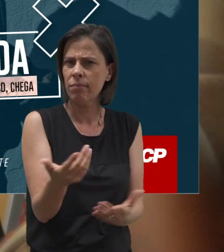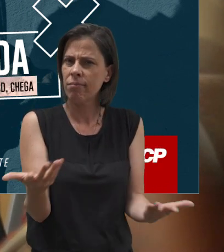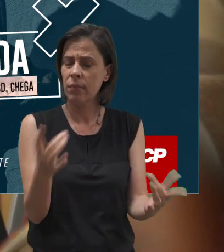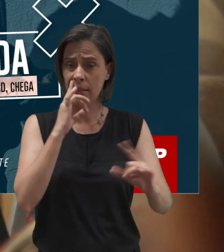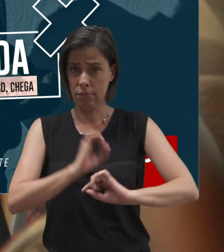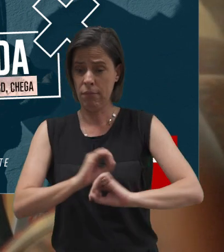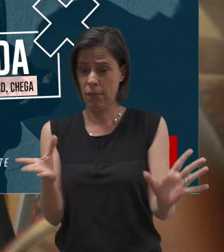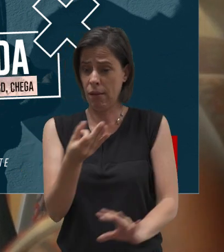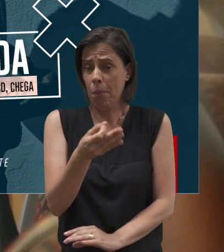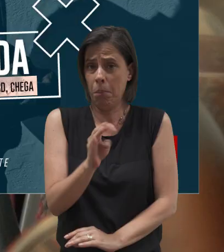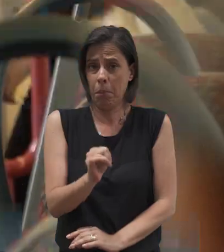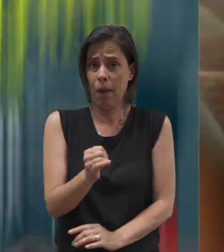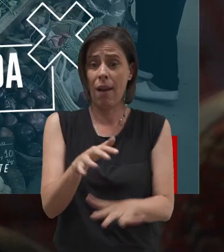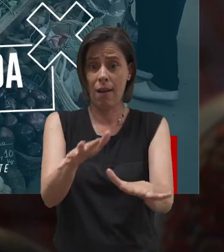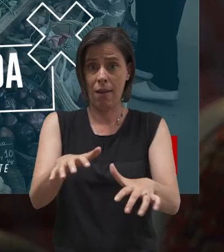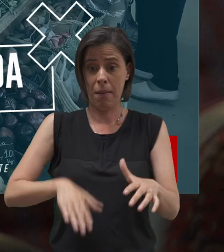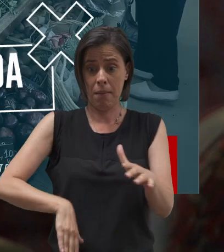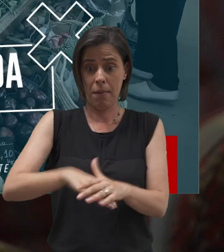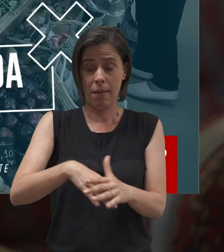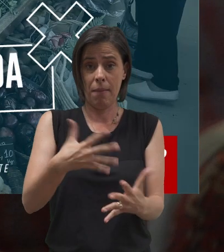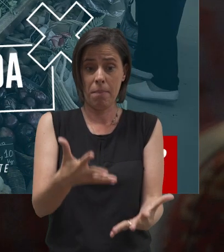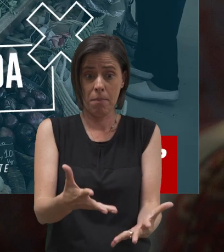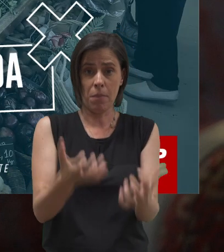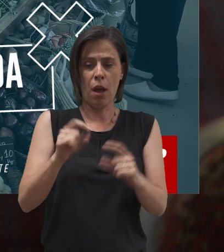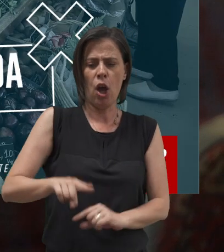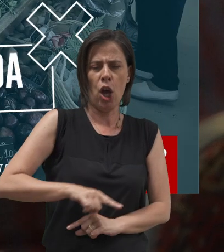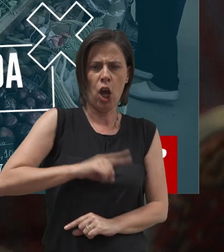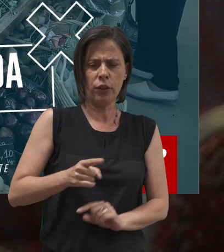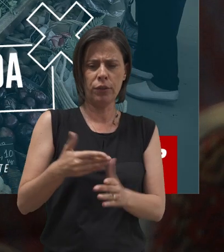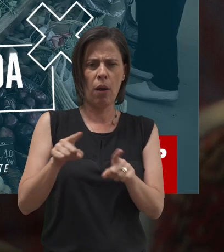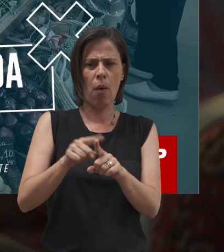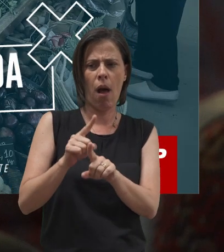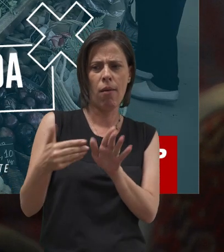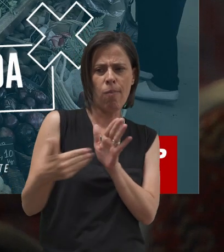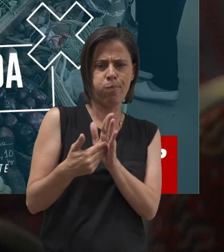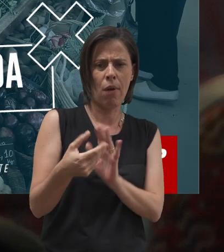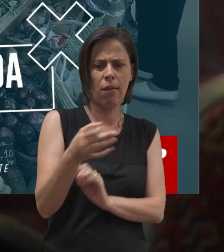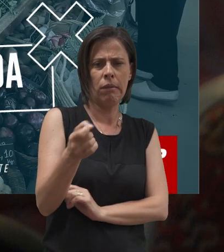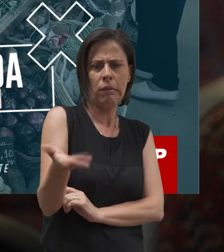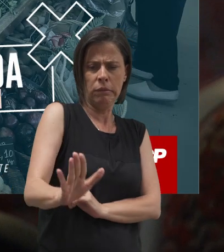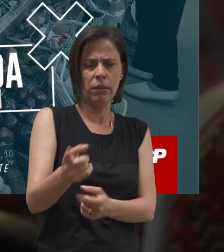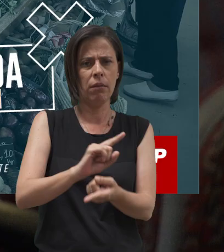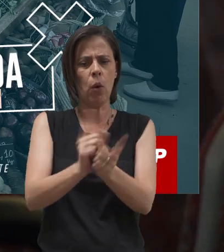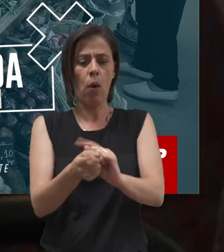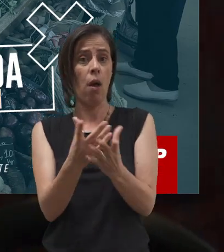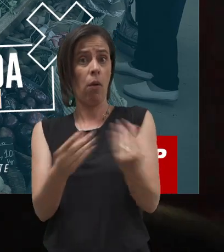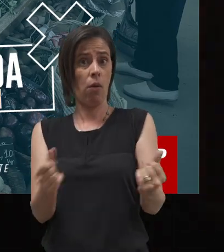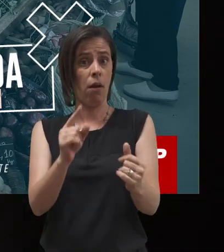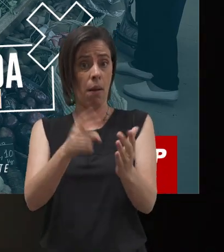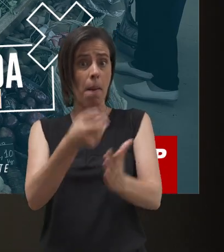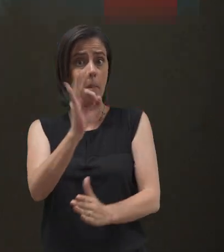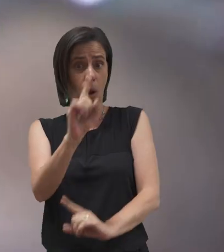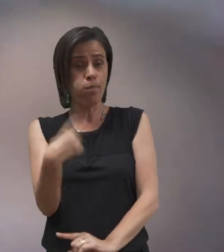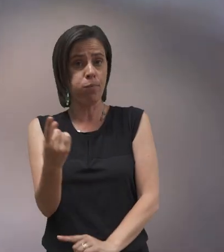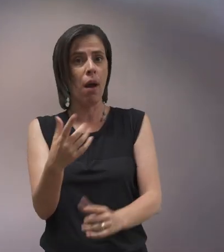Fica claro que o PS cria maioria absoluta para se libertar do condicionamento do PCP e rejeitar as soluções que o país